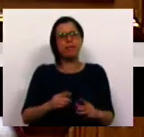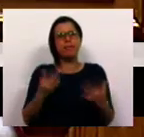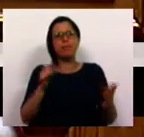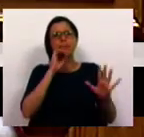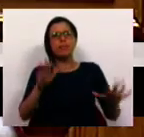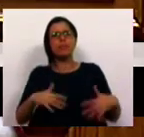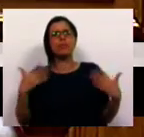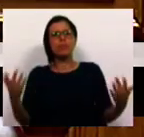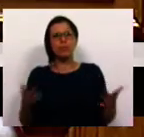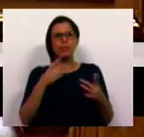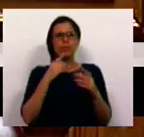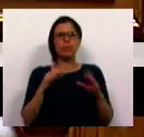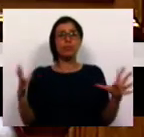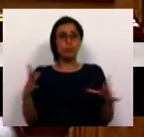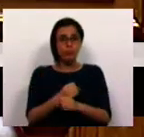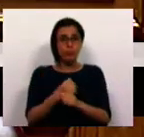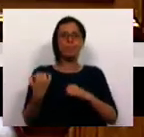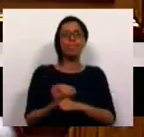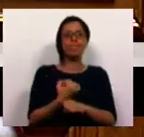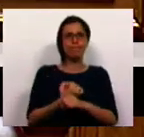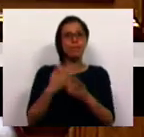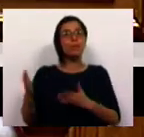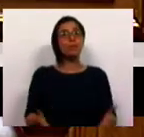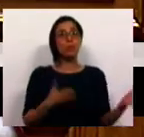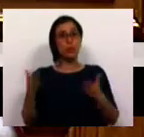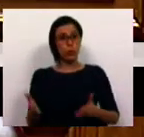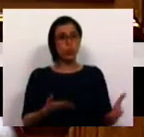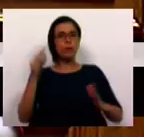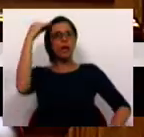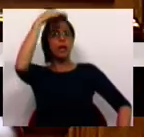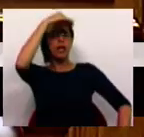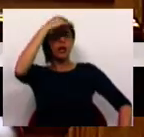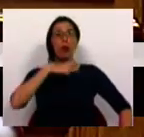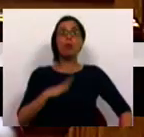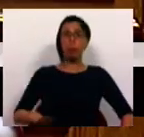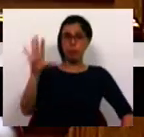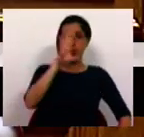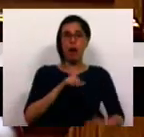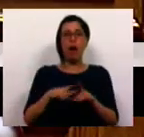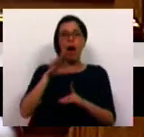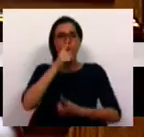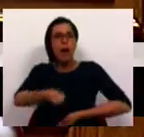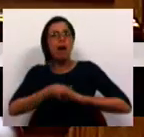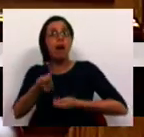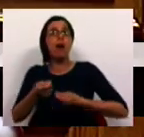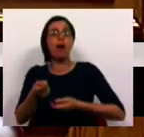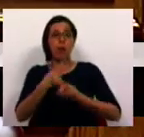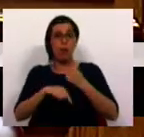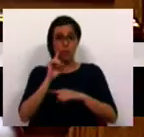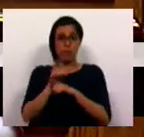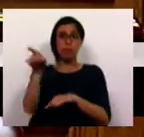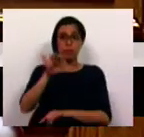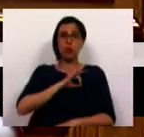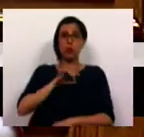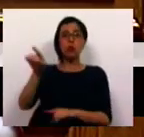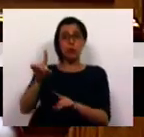também, eventualmente, da liquidação da atividade produtiva no interior do país, designadamente na área agrícola, para a qual os